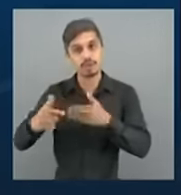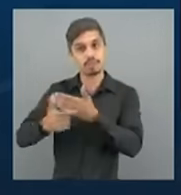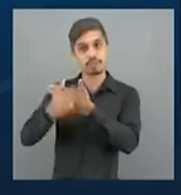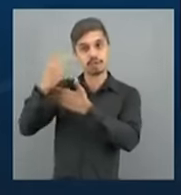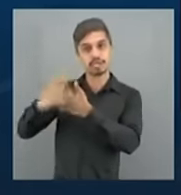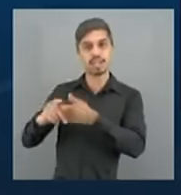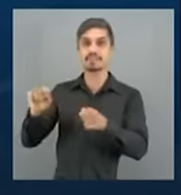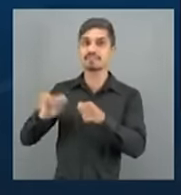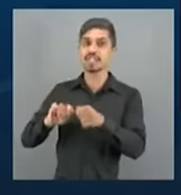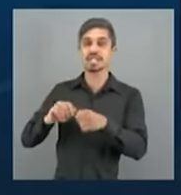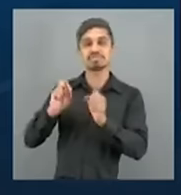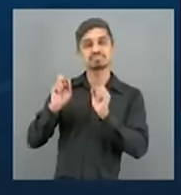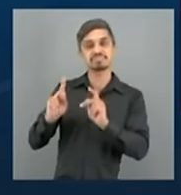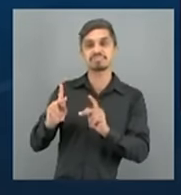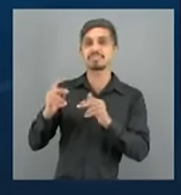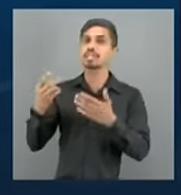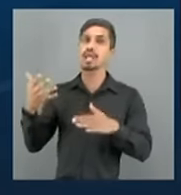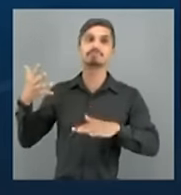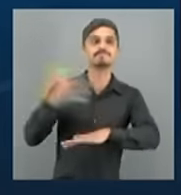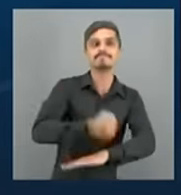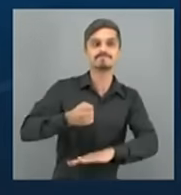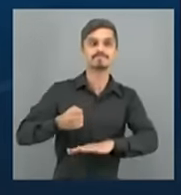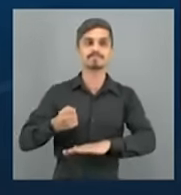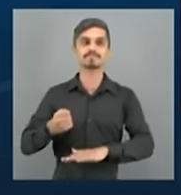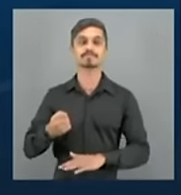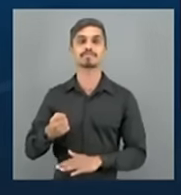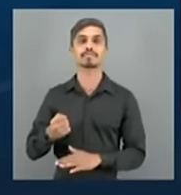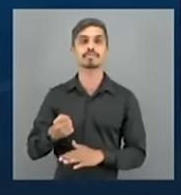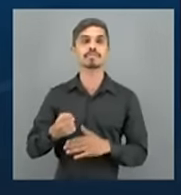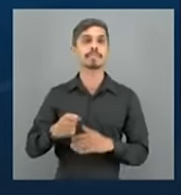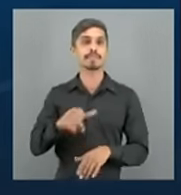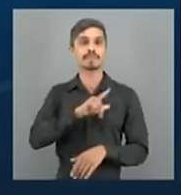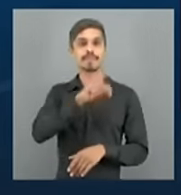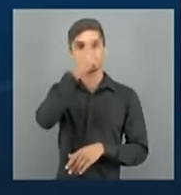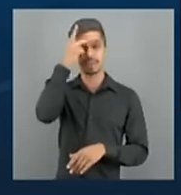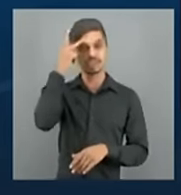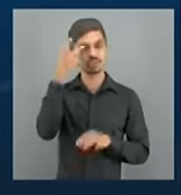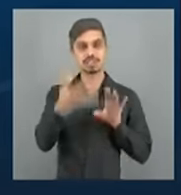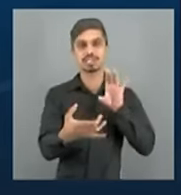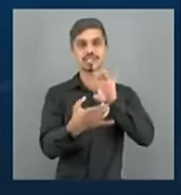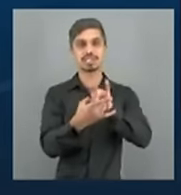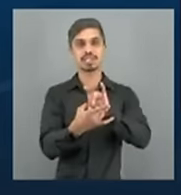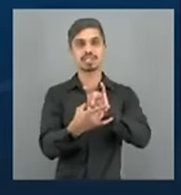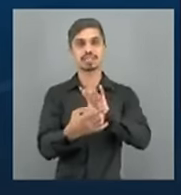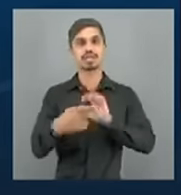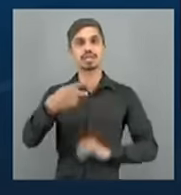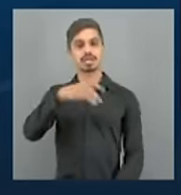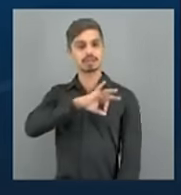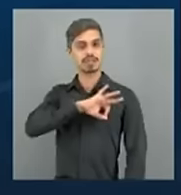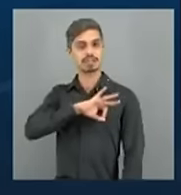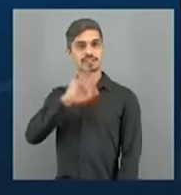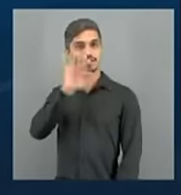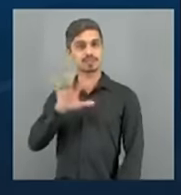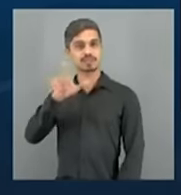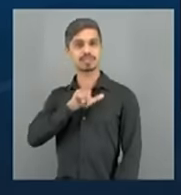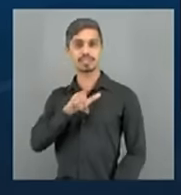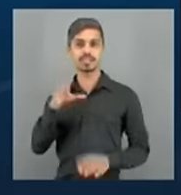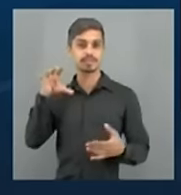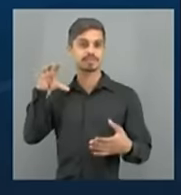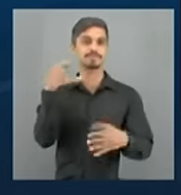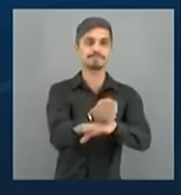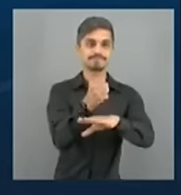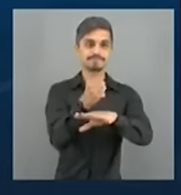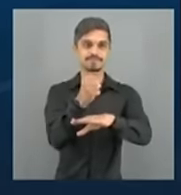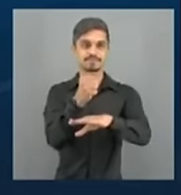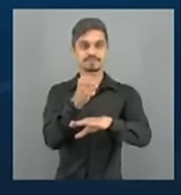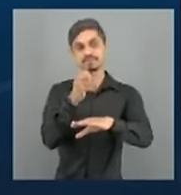dela, tá? E tem as pessoas aí, tá? a Polícia Federal tem acesso a essas pessoas.